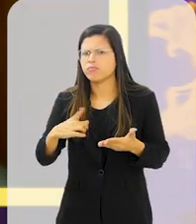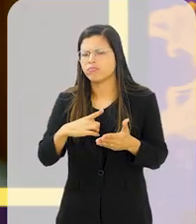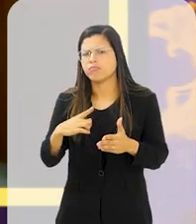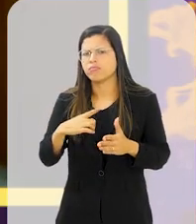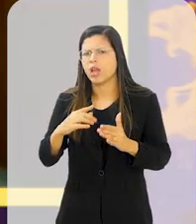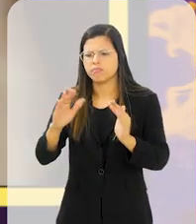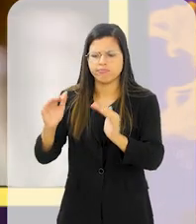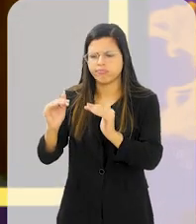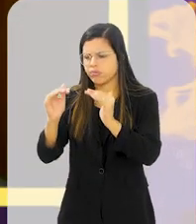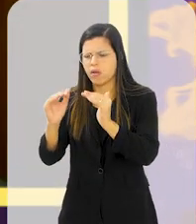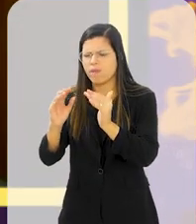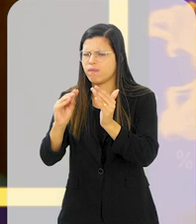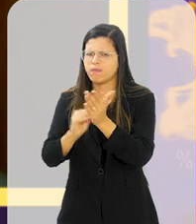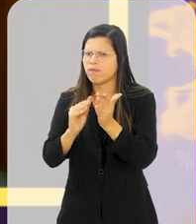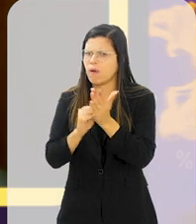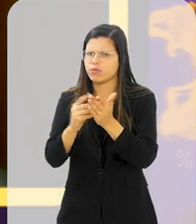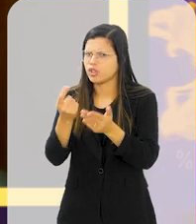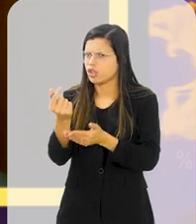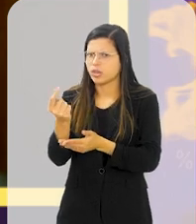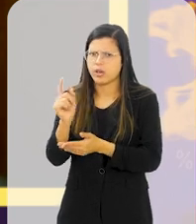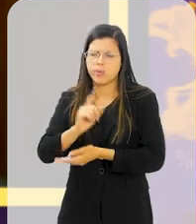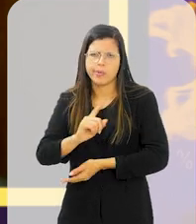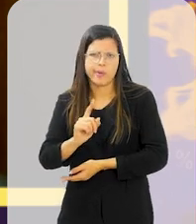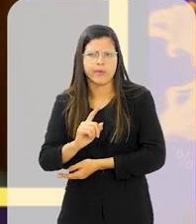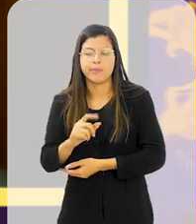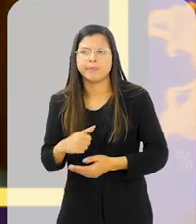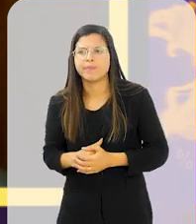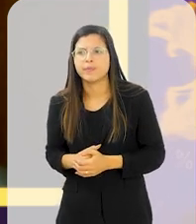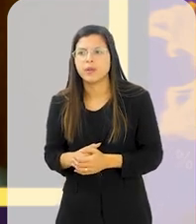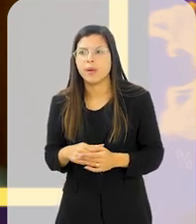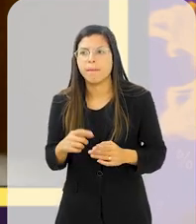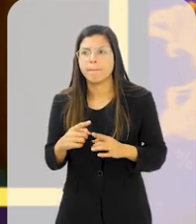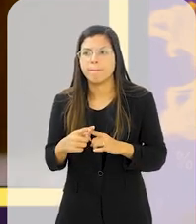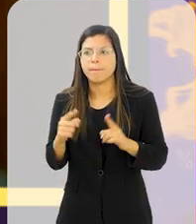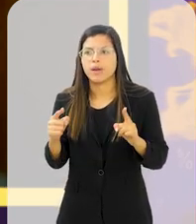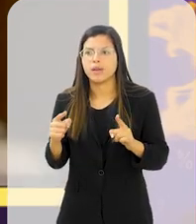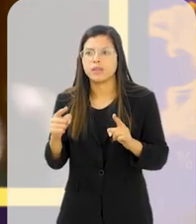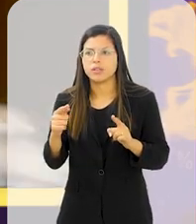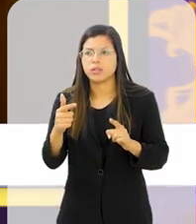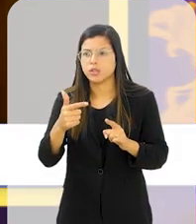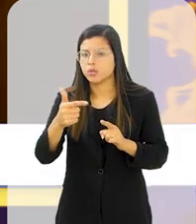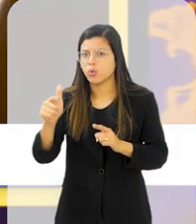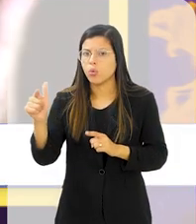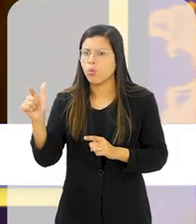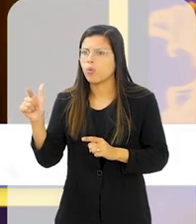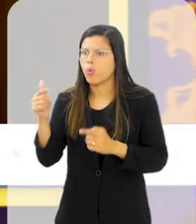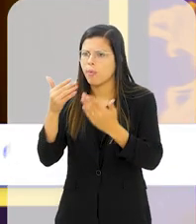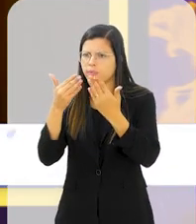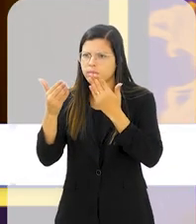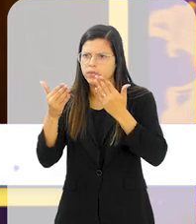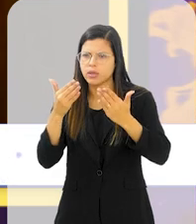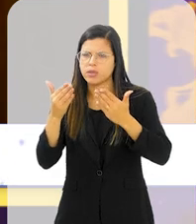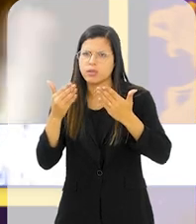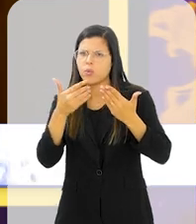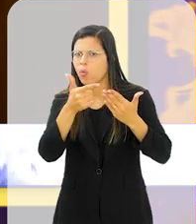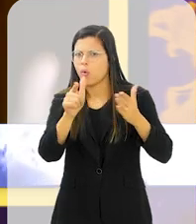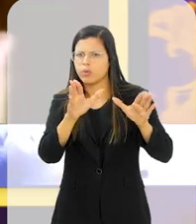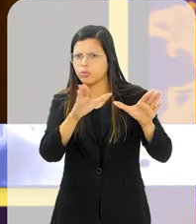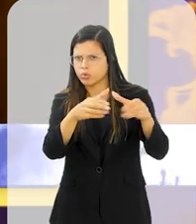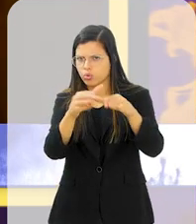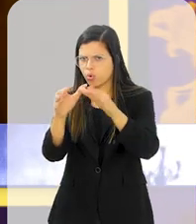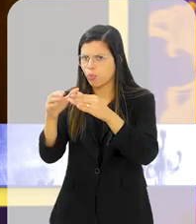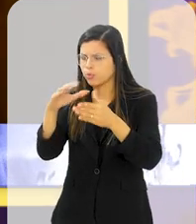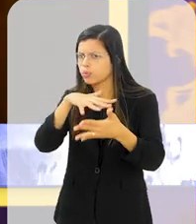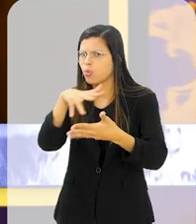miliardária, né? Então, não falta dinheiro, não falta recurso para esse pessoal trabalhar. O Brasil está no mesmo patamar que outras grandes seleções do mundo neste sentido. E insisto,